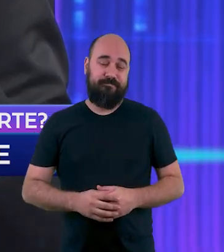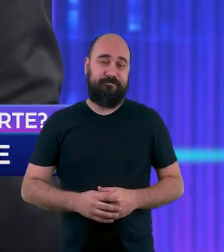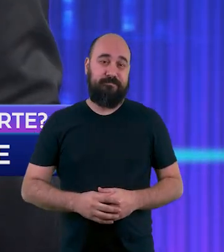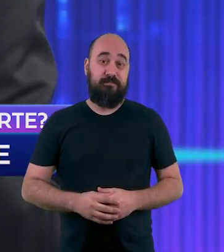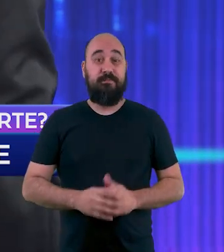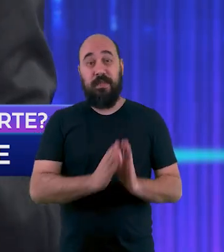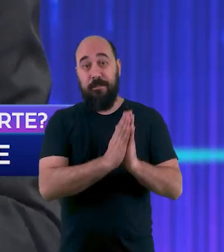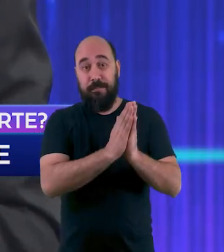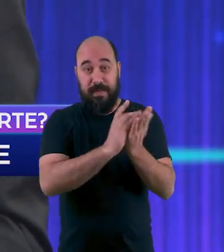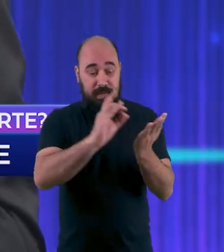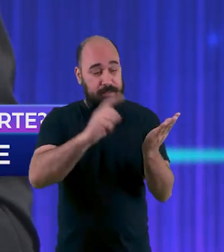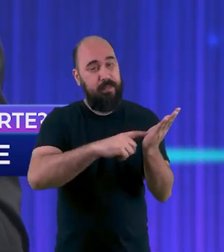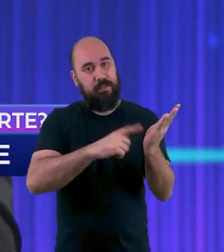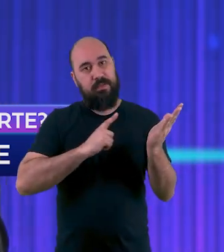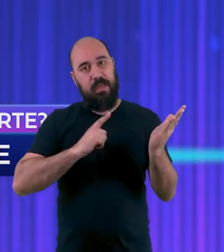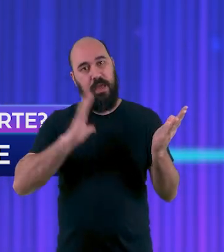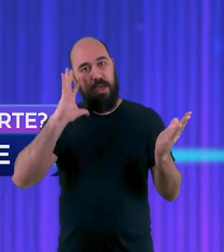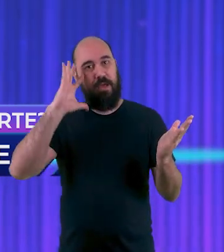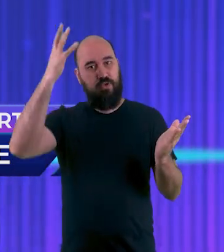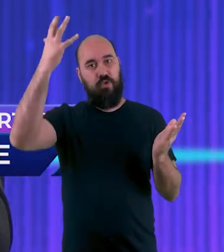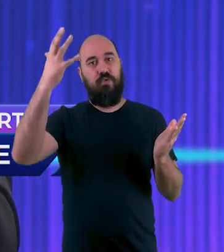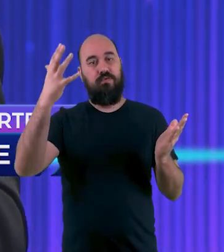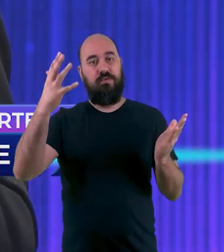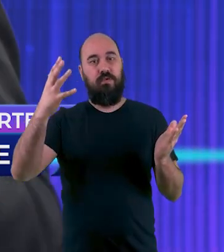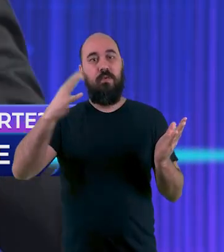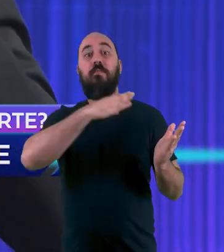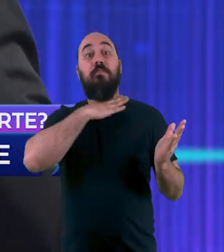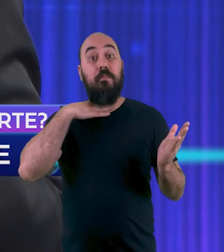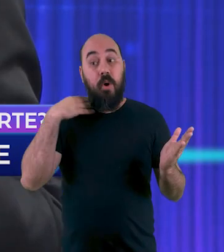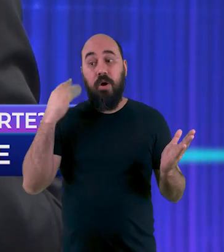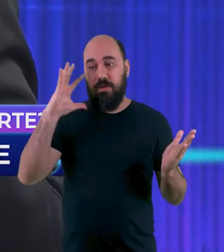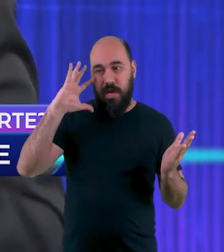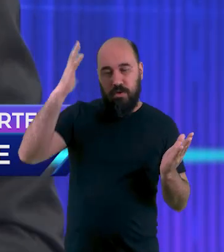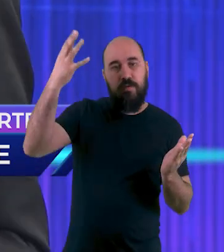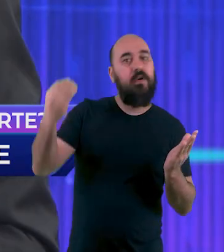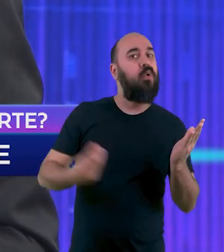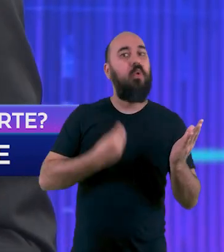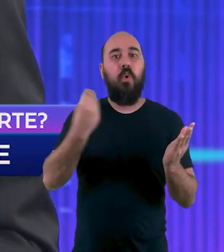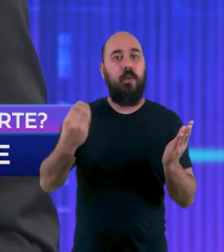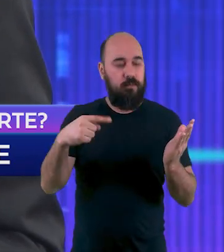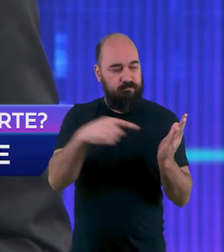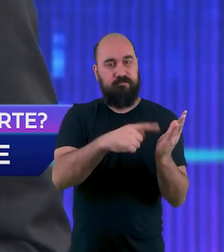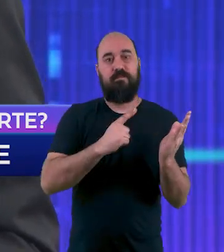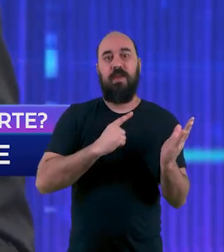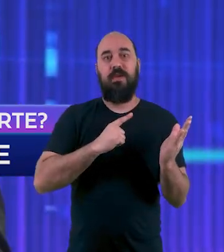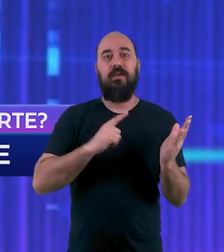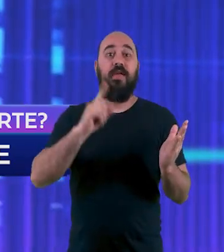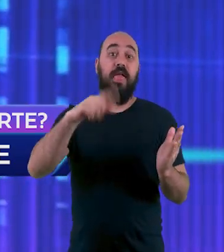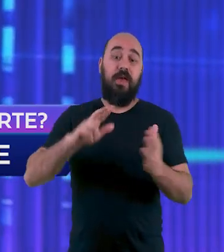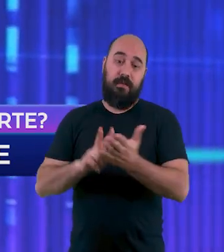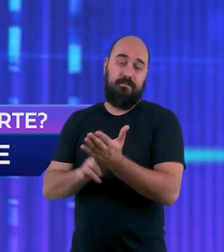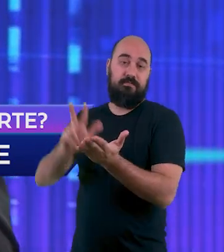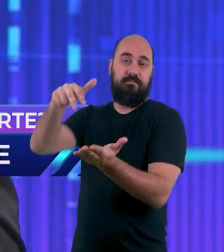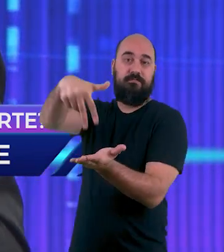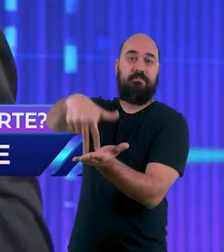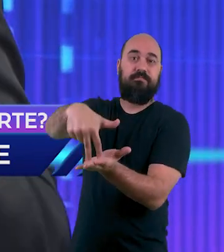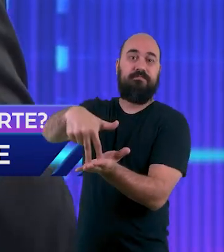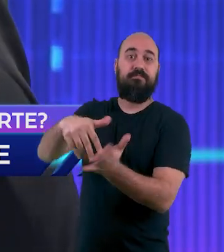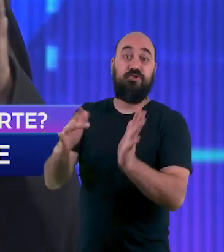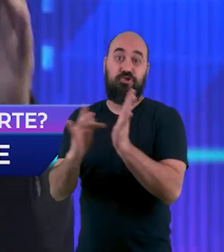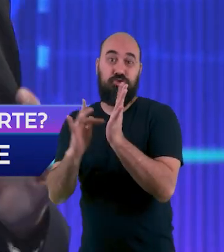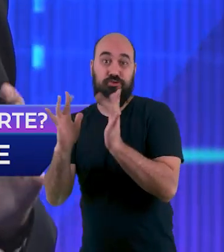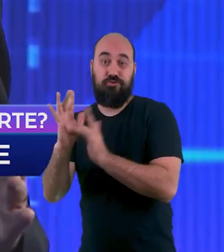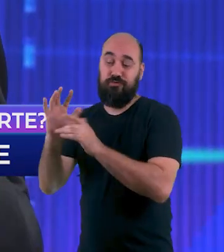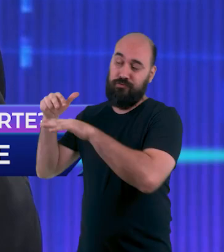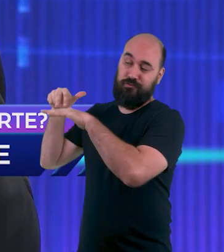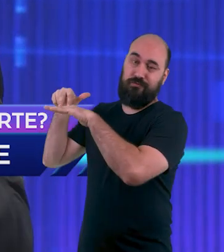a ressurreição. A ressurreição é o fim da morte. Paulo escreveu em